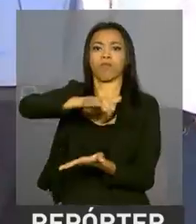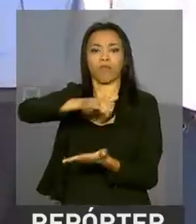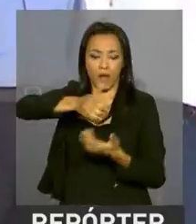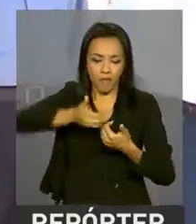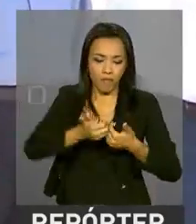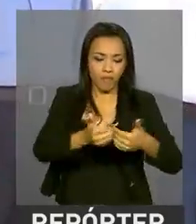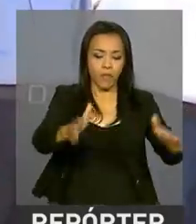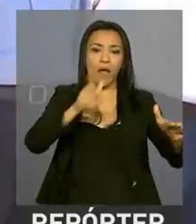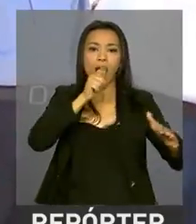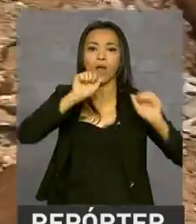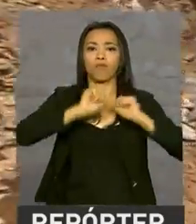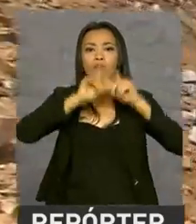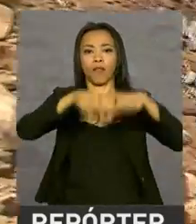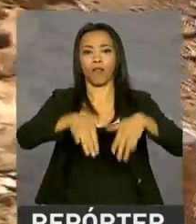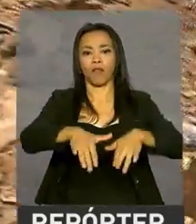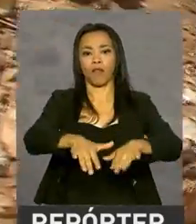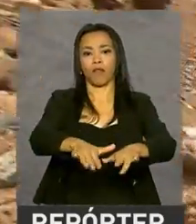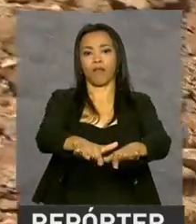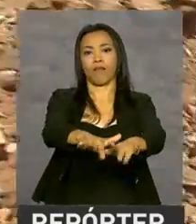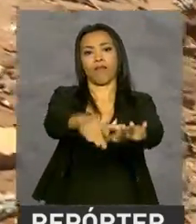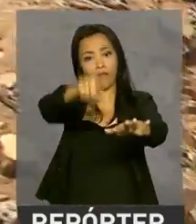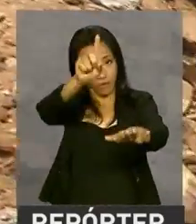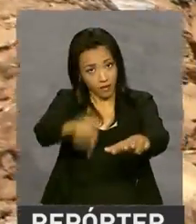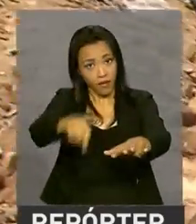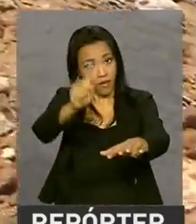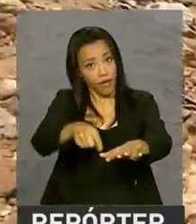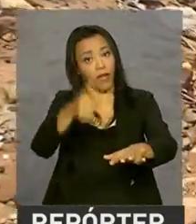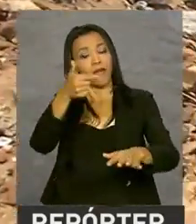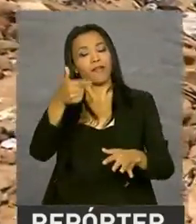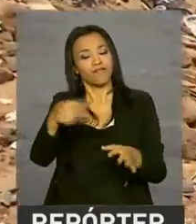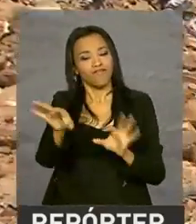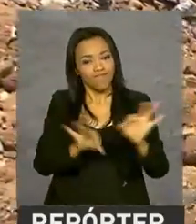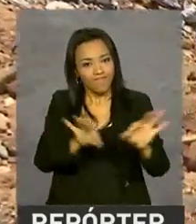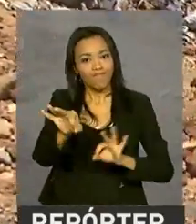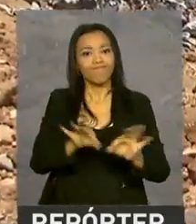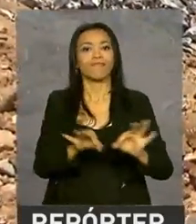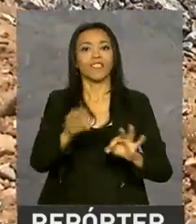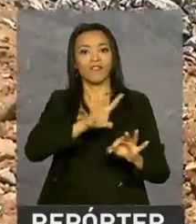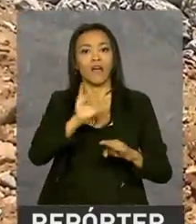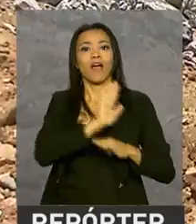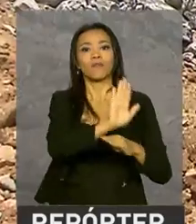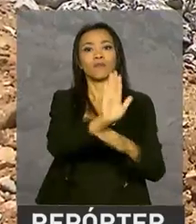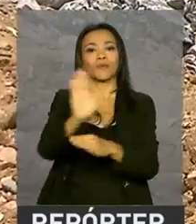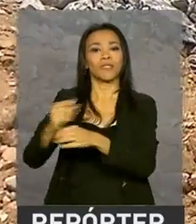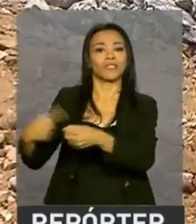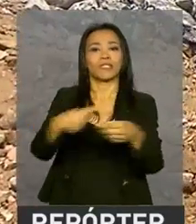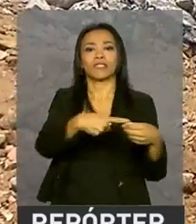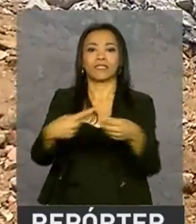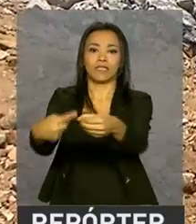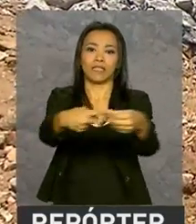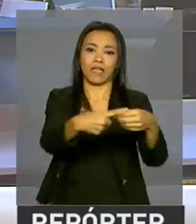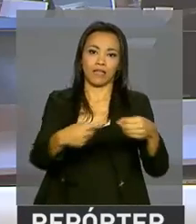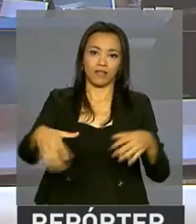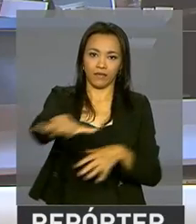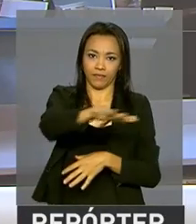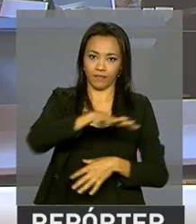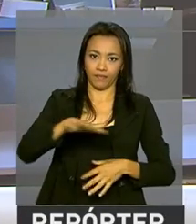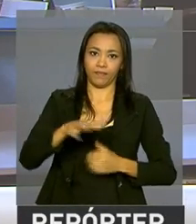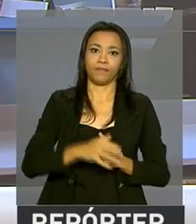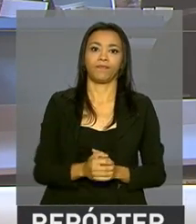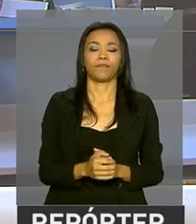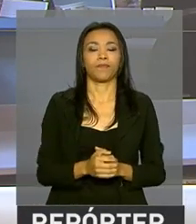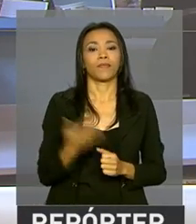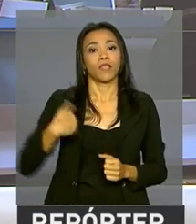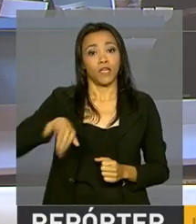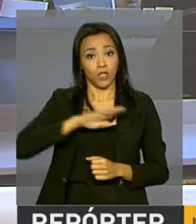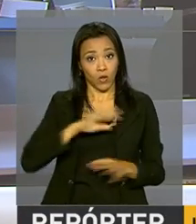reservatório de Campos, outra estrutura do projeto de integração que vai ajudar a abastecer cidades da região. E